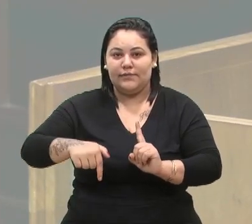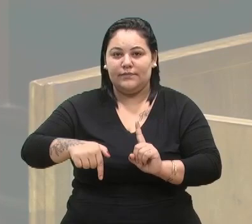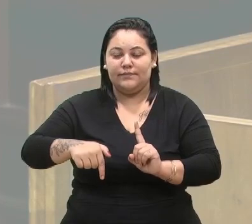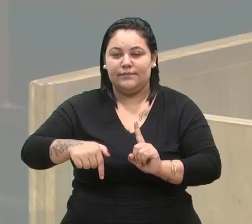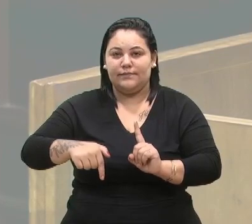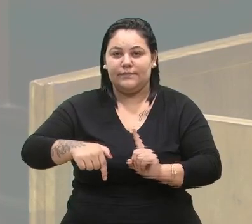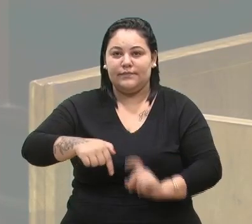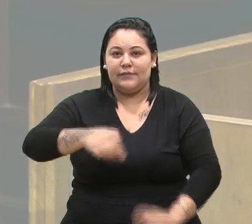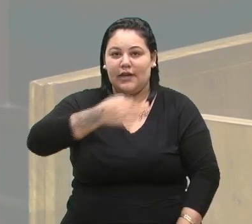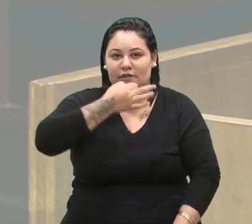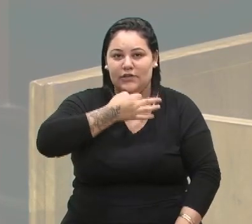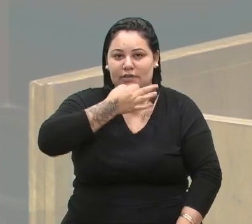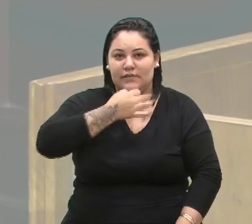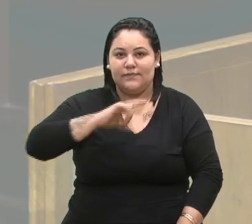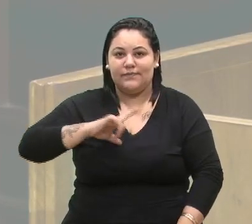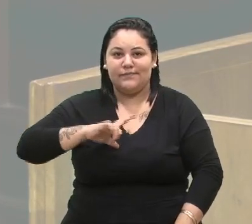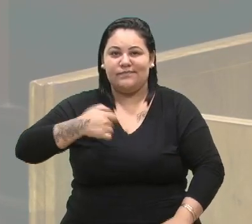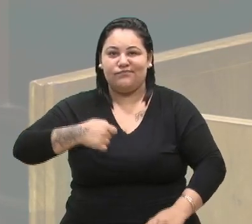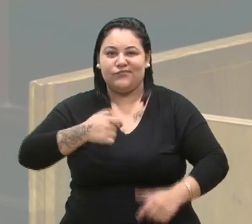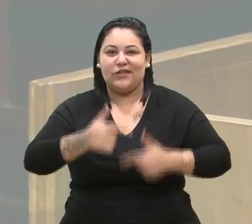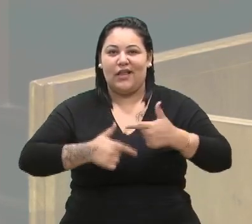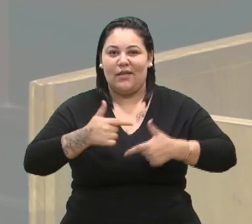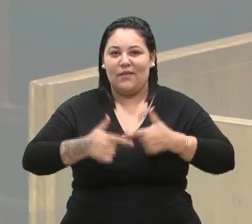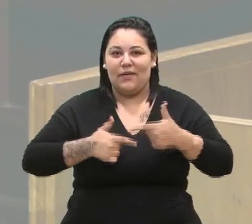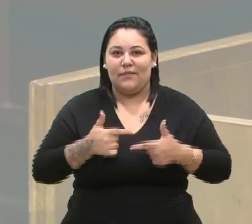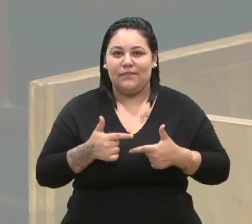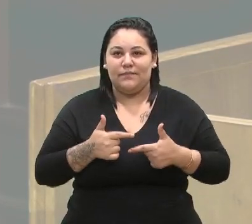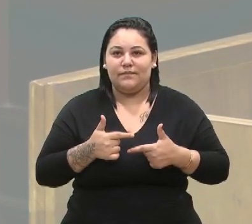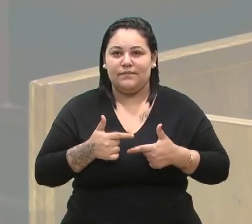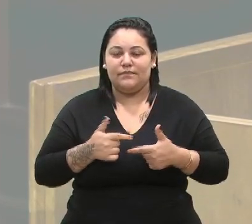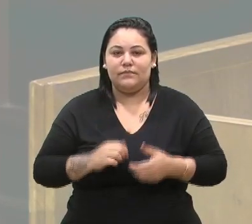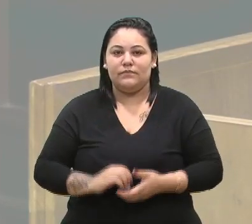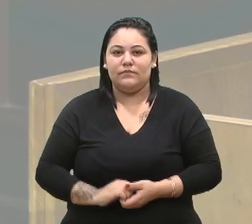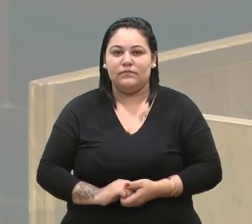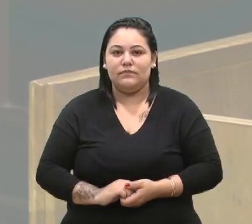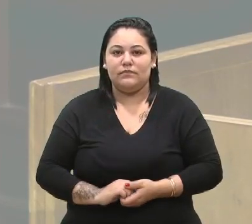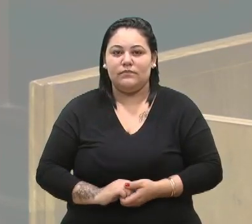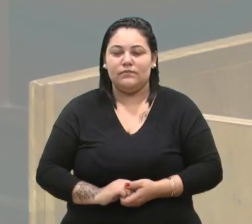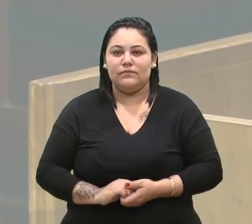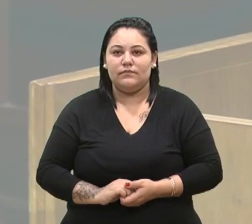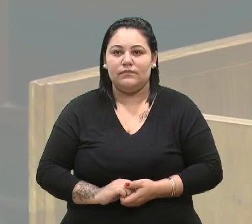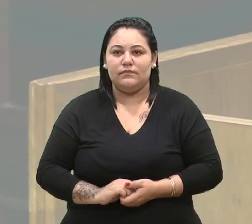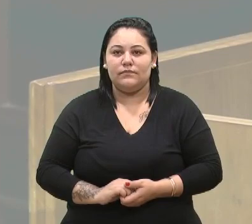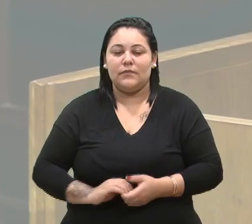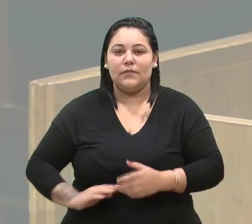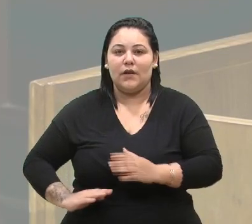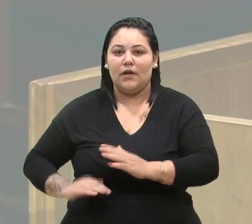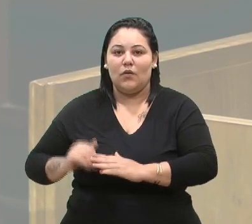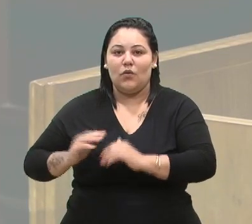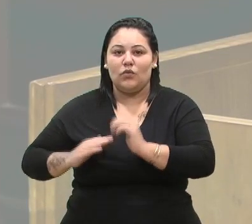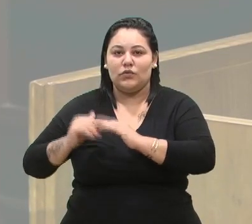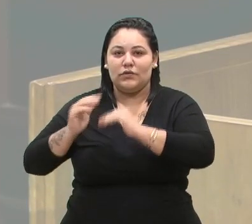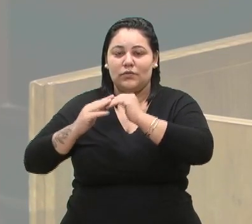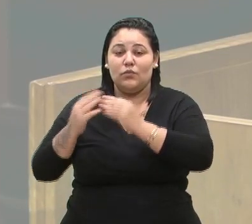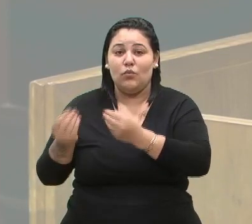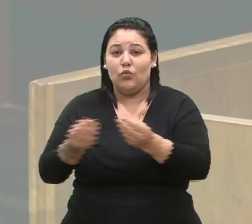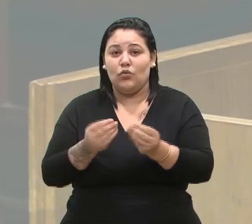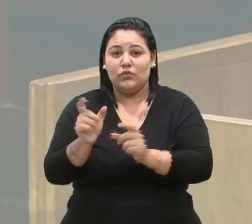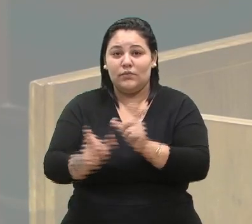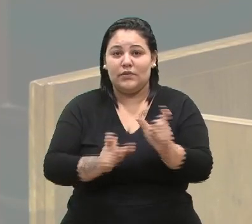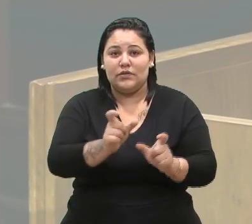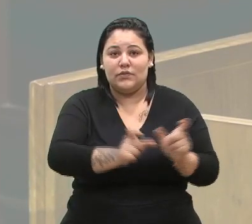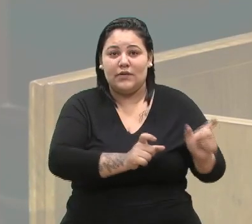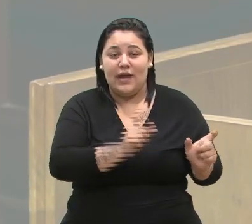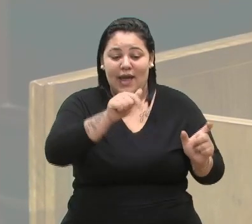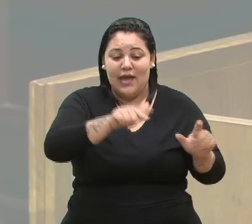muito e que também é uma construção de muitas mãos. uma construção de muitas mãos, e que essa semana a